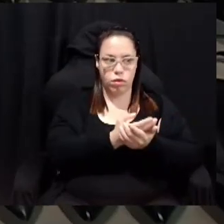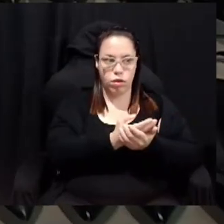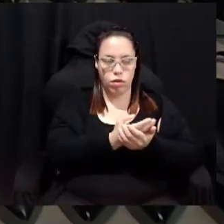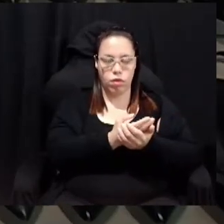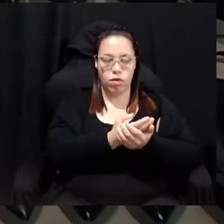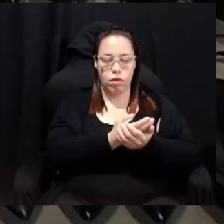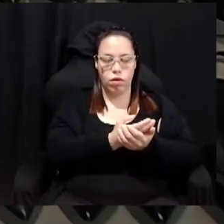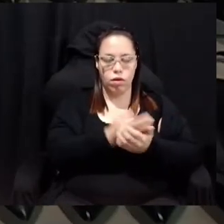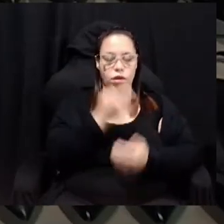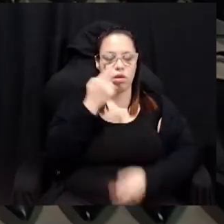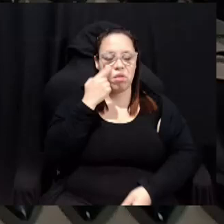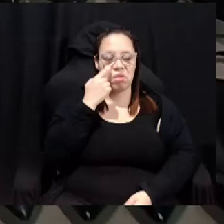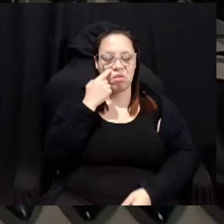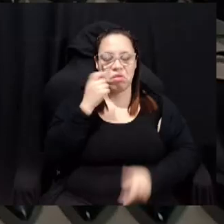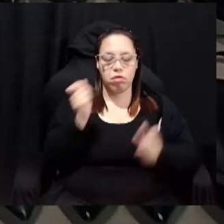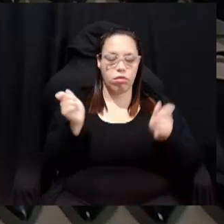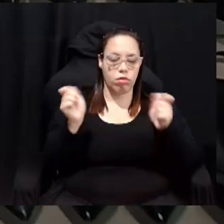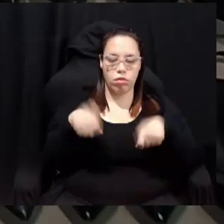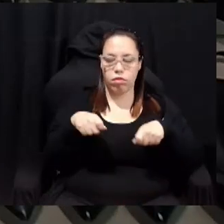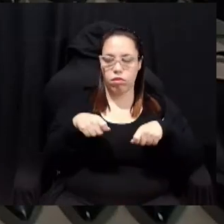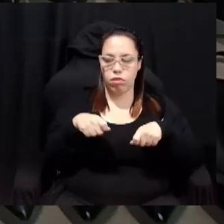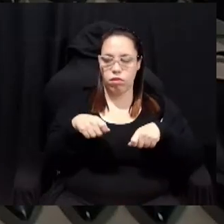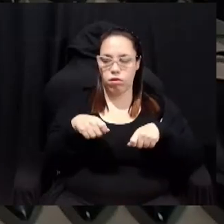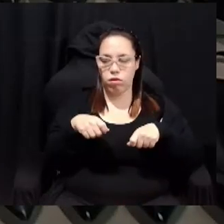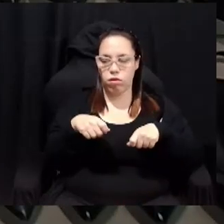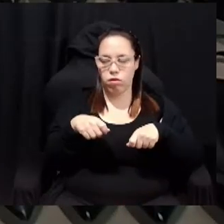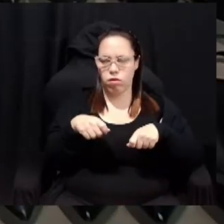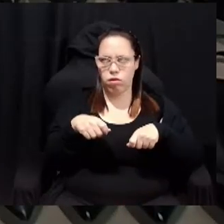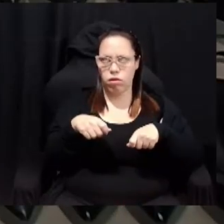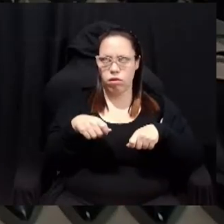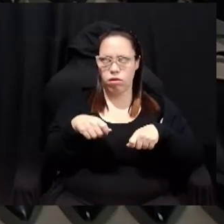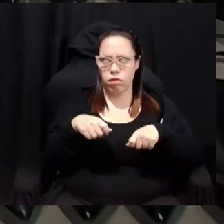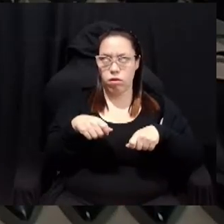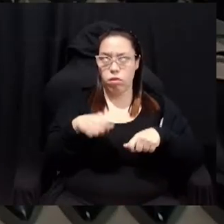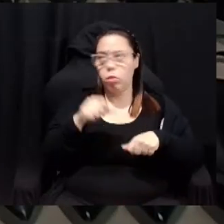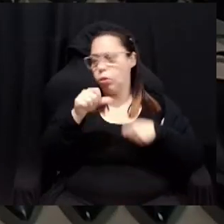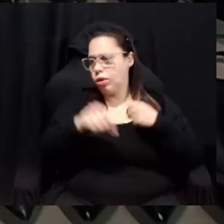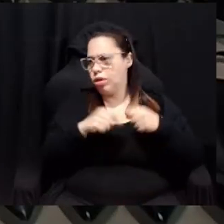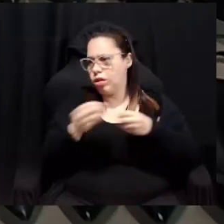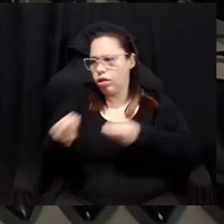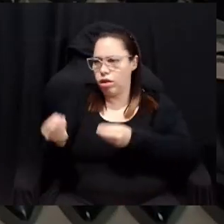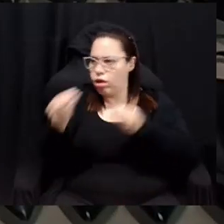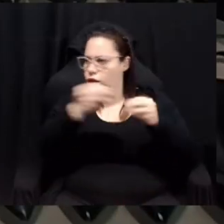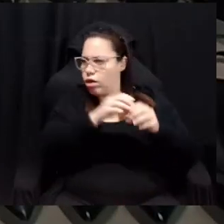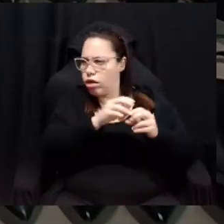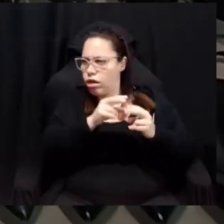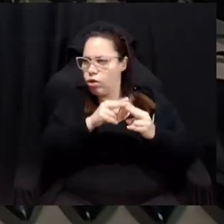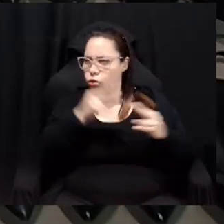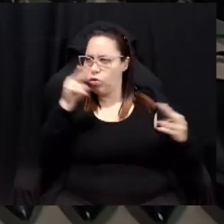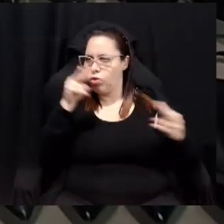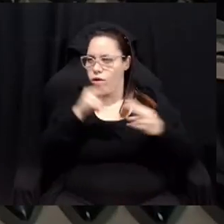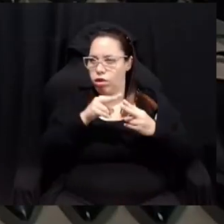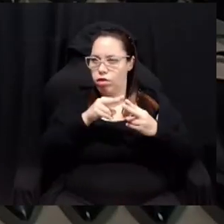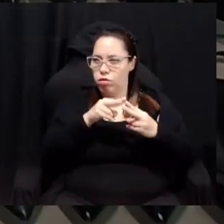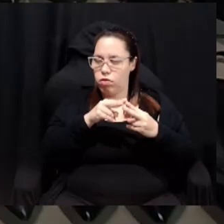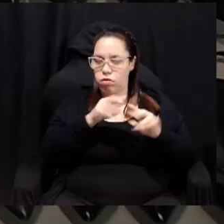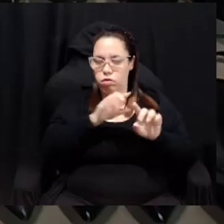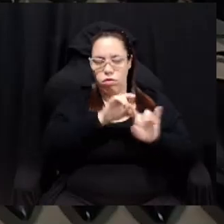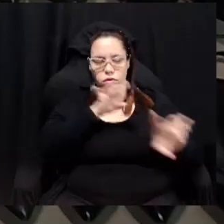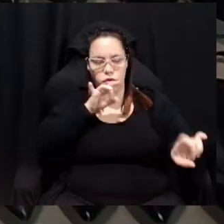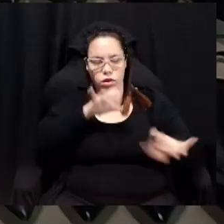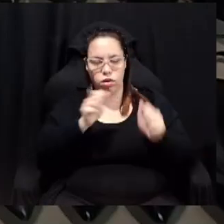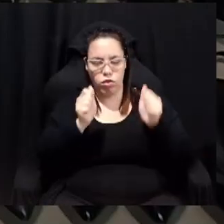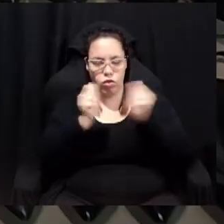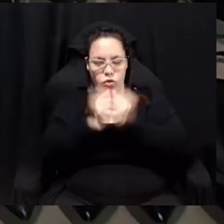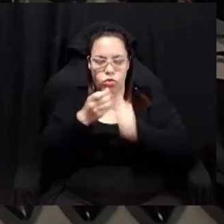essa possibilidade, se reinventar e trazer o virtual ali para tua empresa, para tua marca, é uma forma de você se